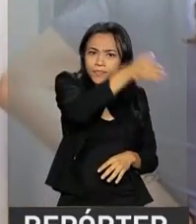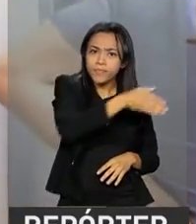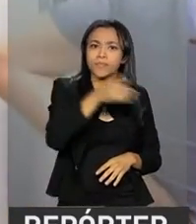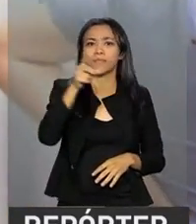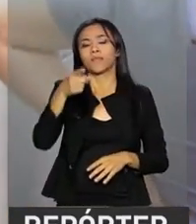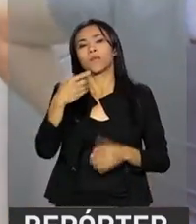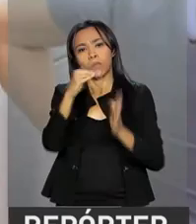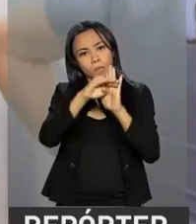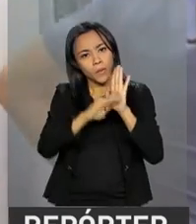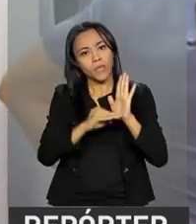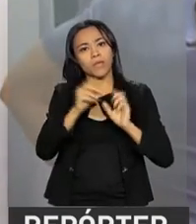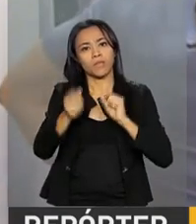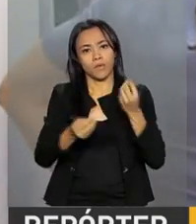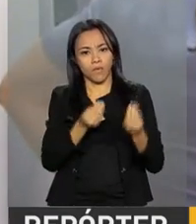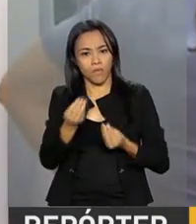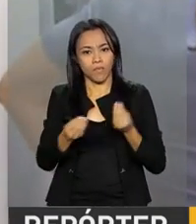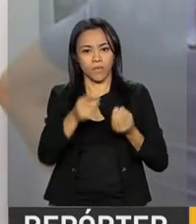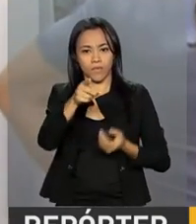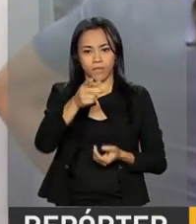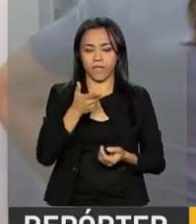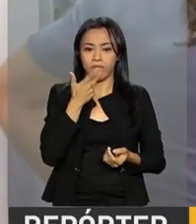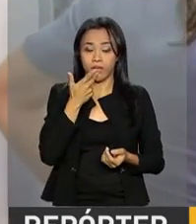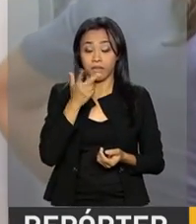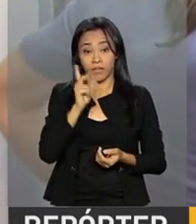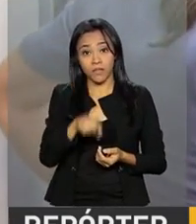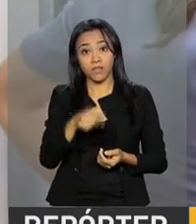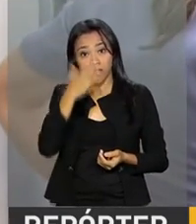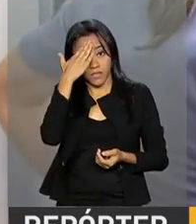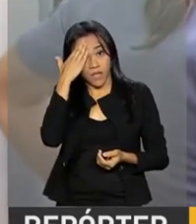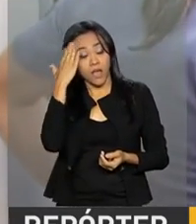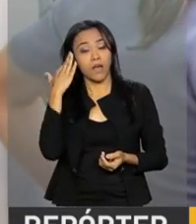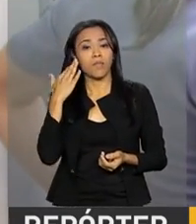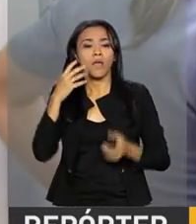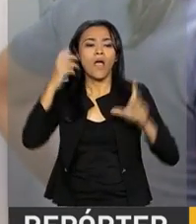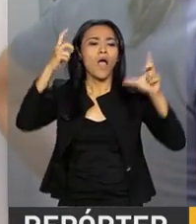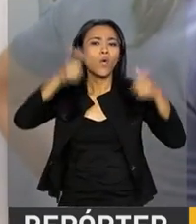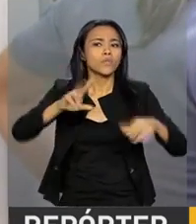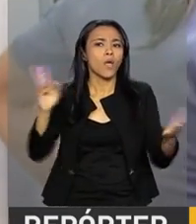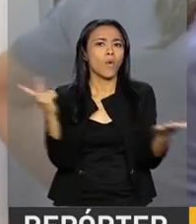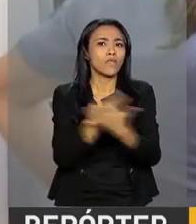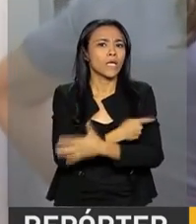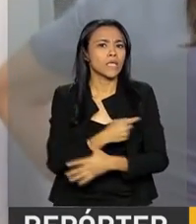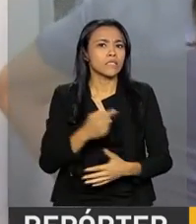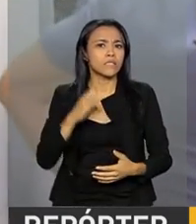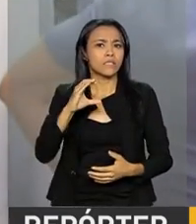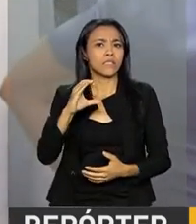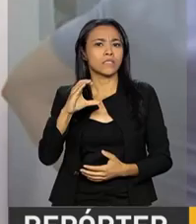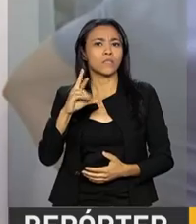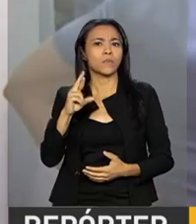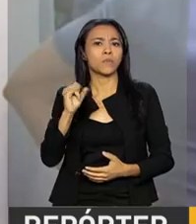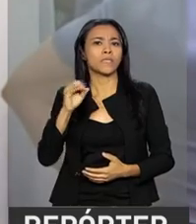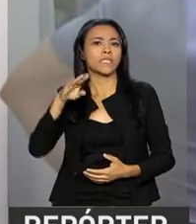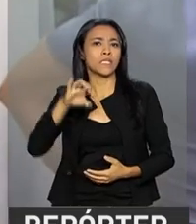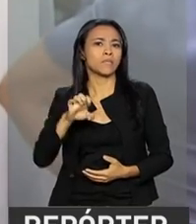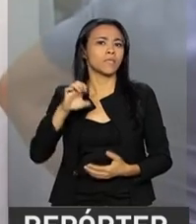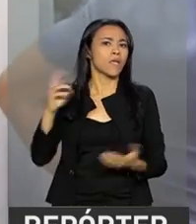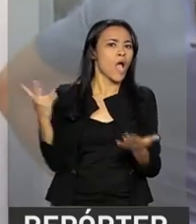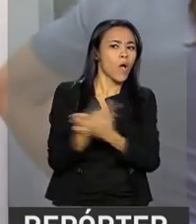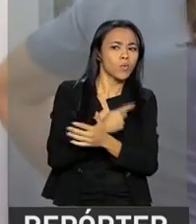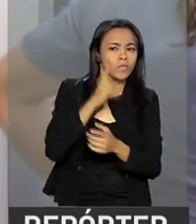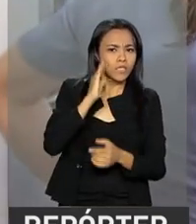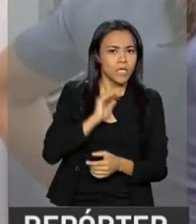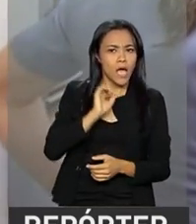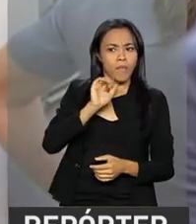às drogas. A comunidade tem um olhar diferente, ela sabe onde acontecem os crimes, onde acontecem os conflitos, e aí